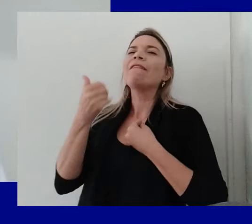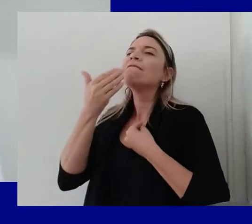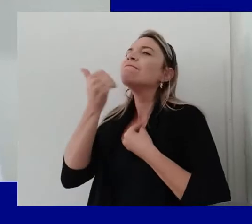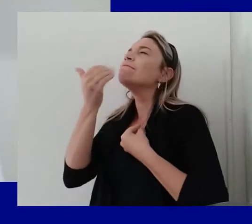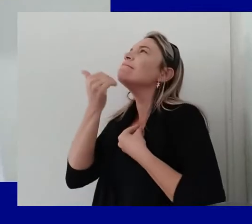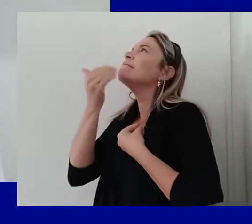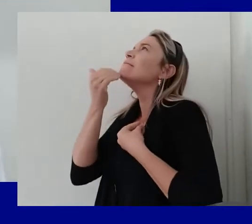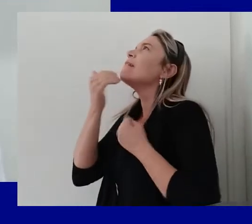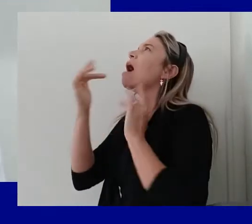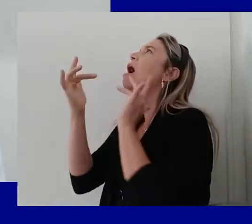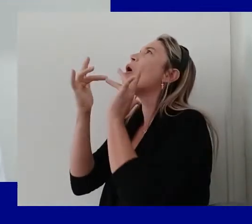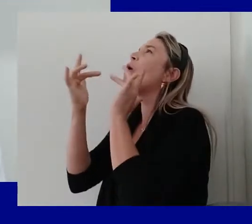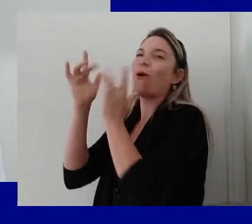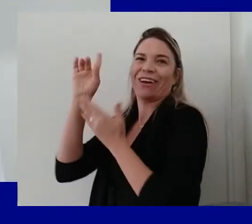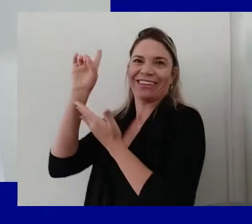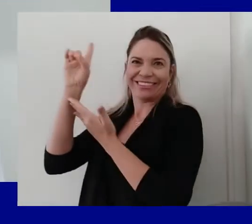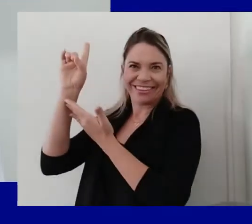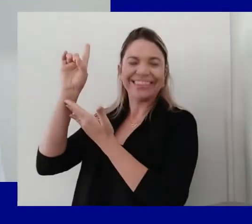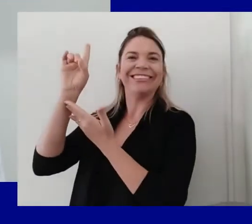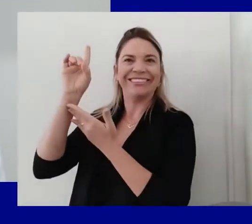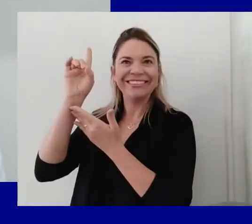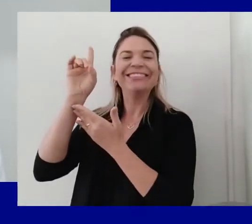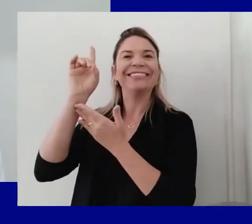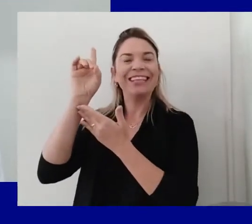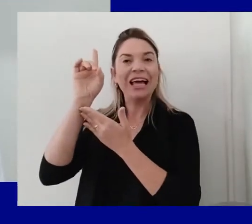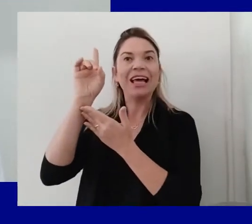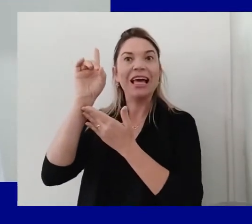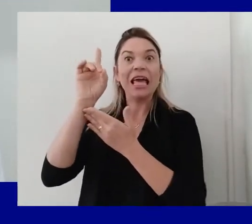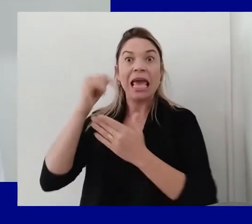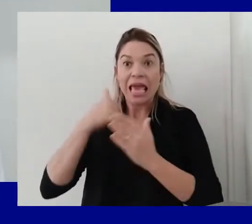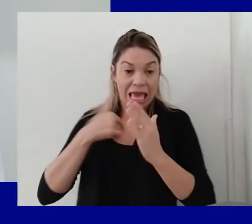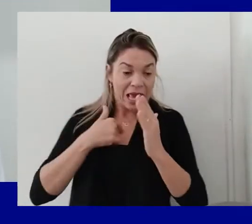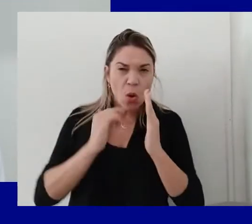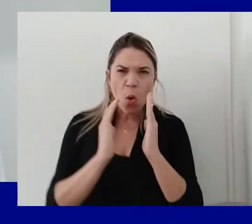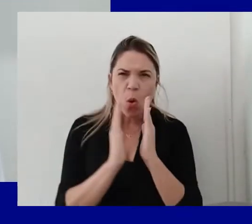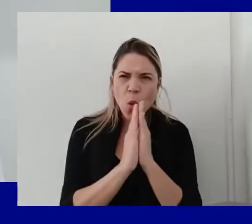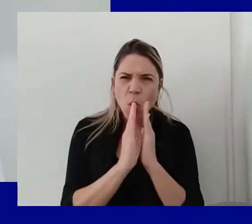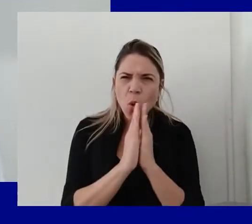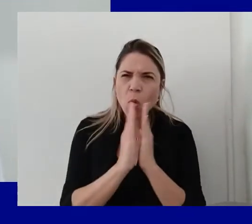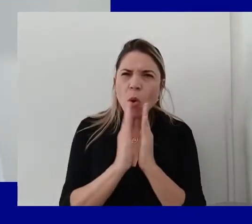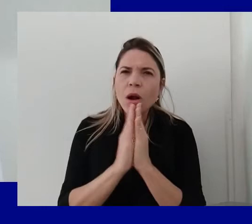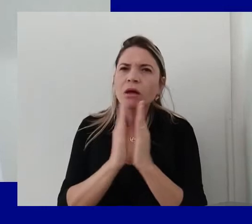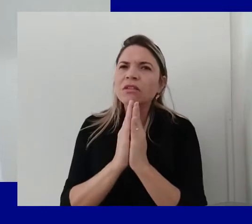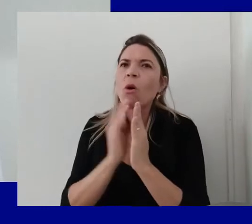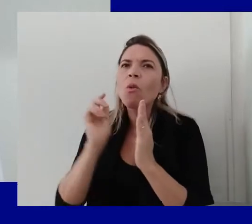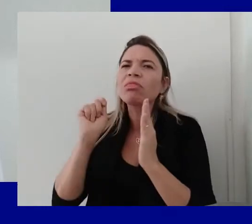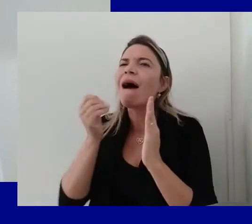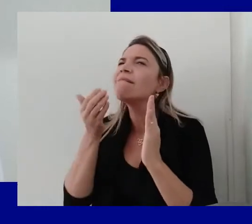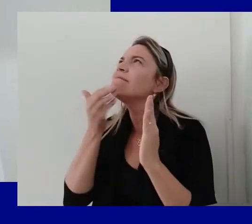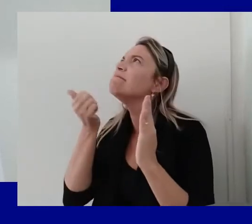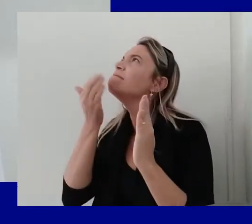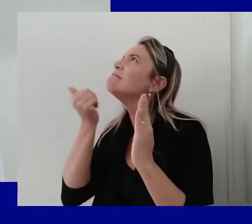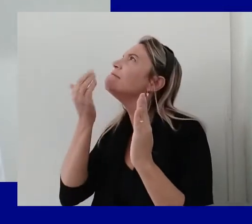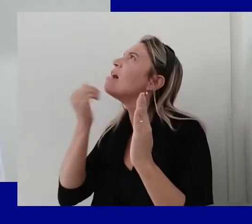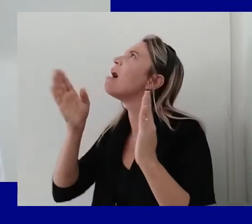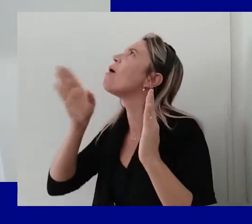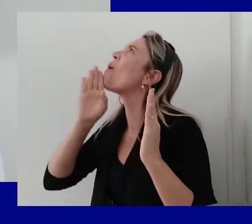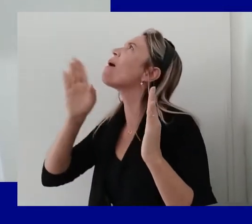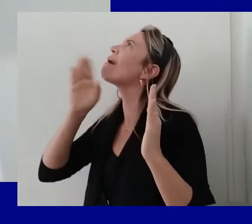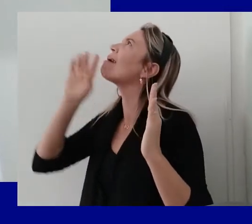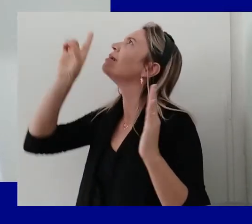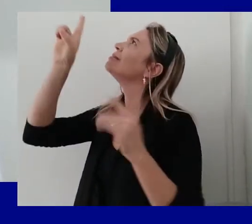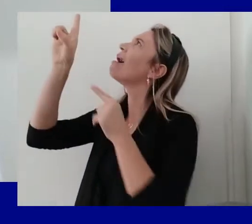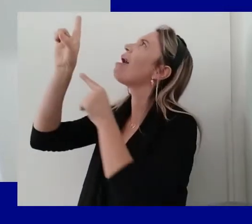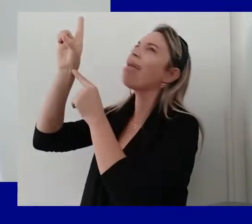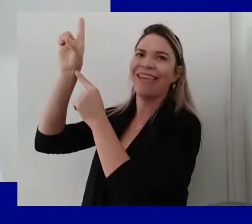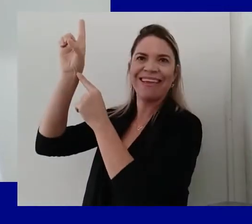devo orar? Porque eu preciso conhecer o Deus a quem eu sirvo, o Deus que é meu Pai